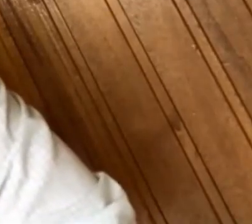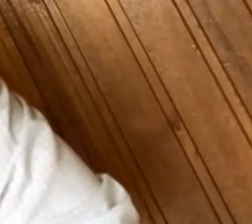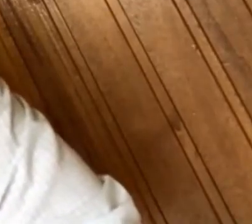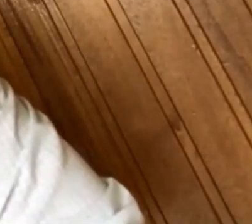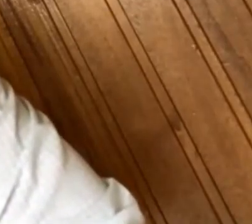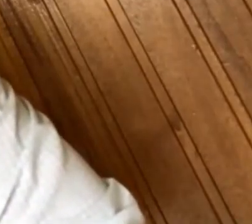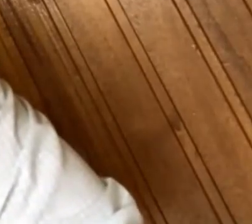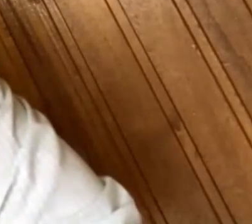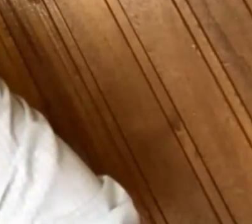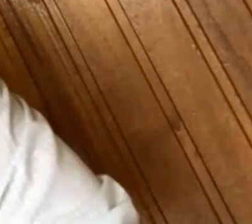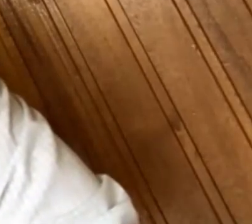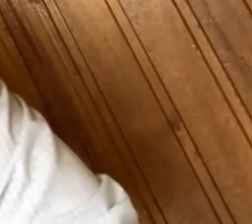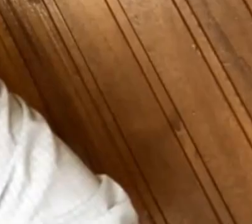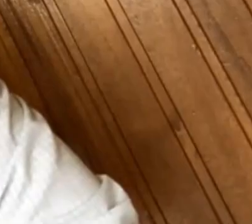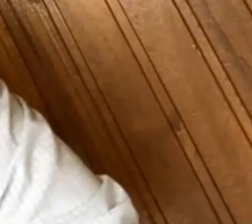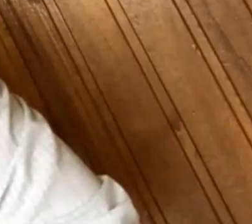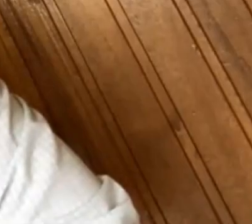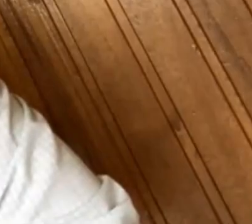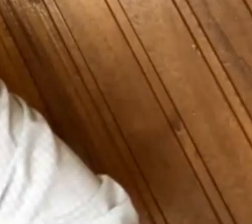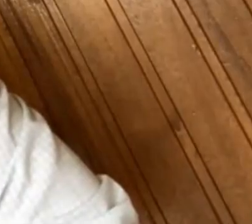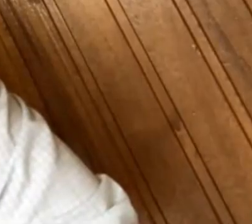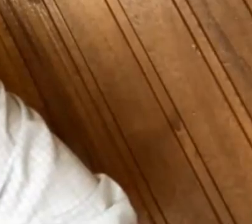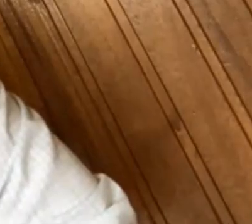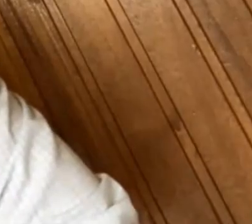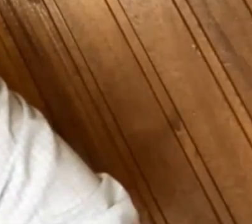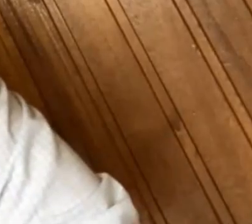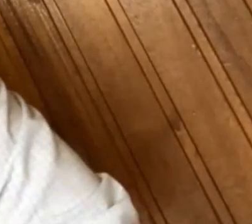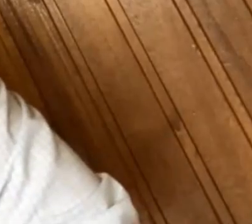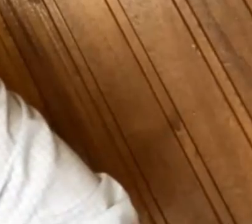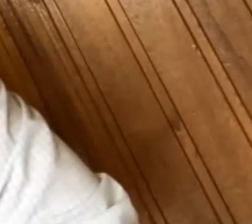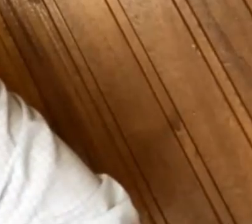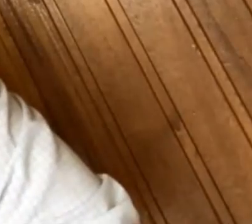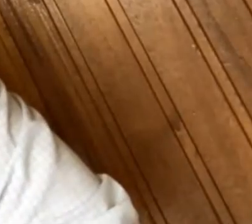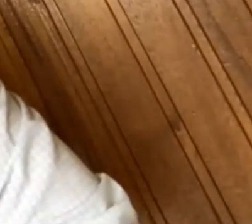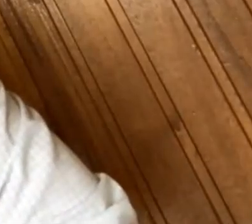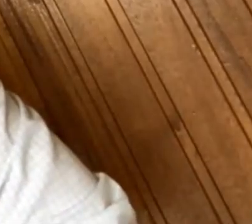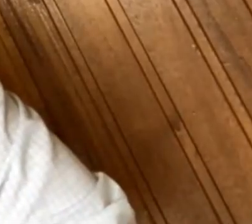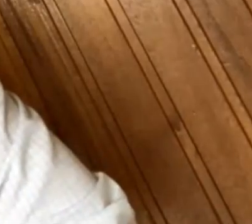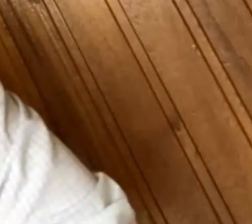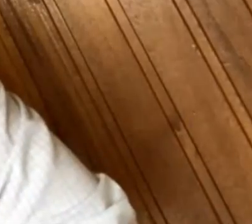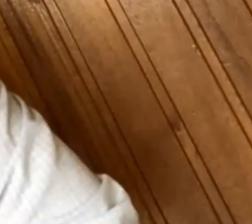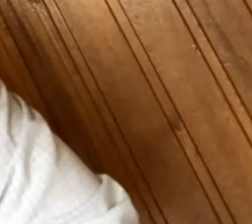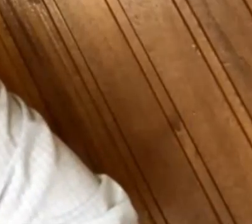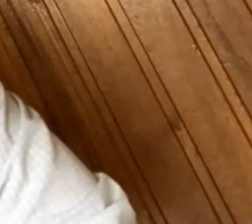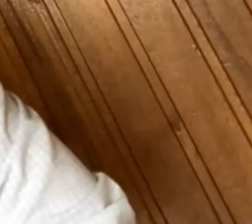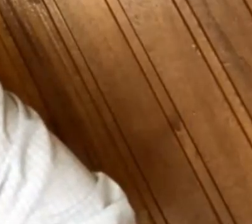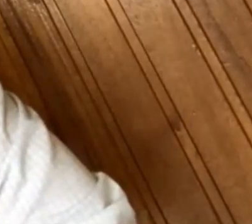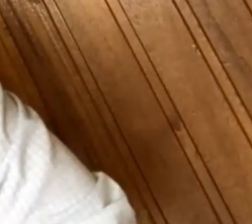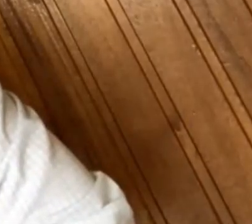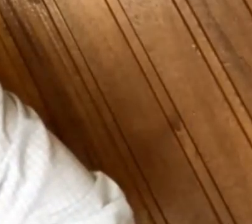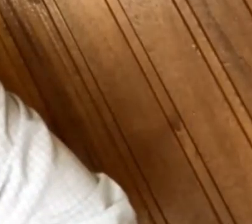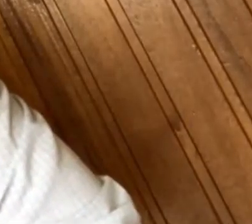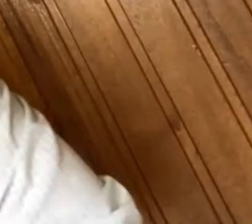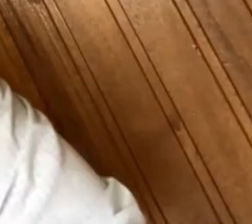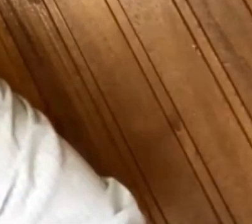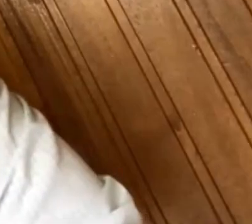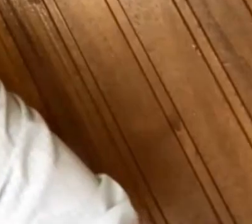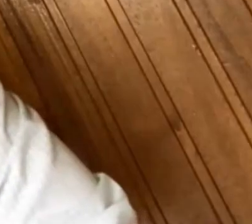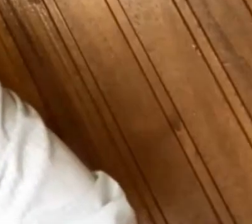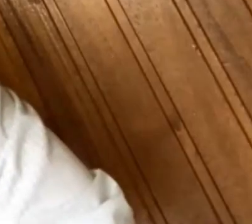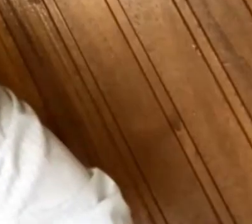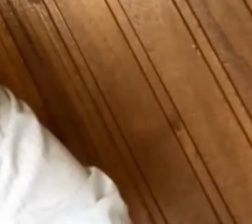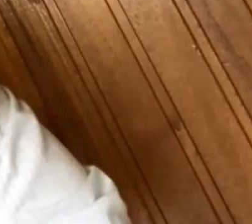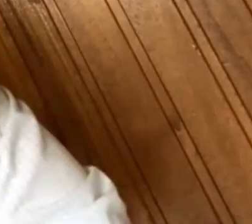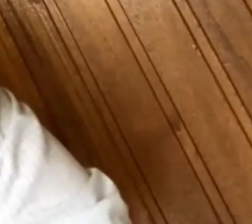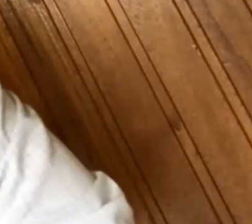psicologia e caso o psicólogo não dê conta, ele me encaminha para a psiquiatria? Isso não existe, esse fluxo ele não